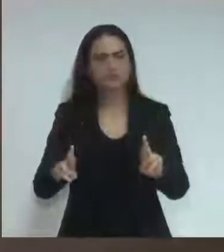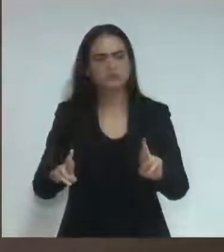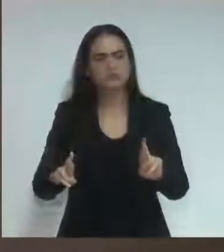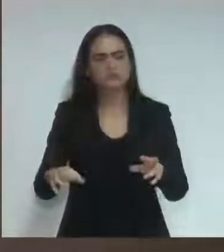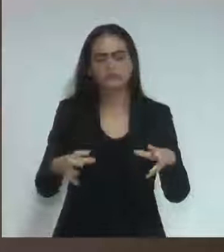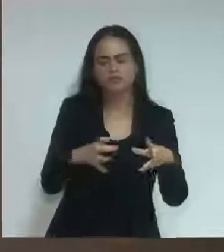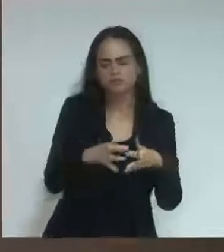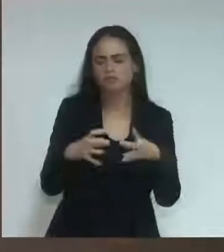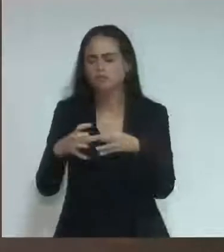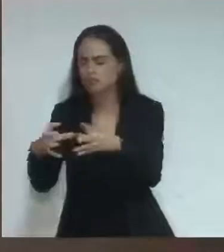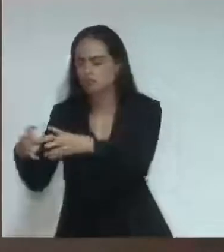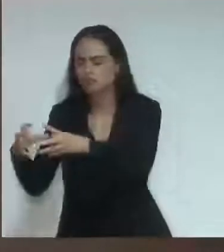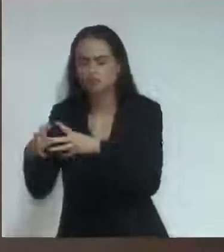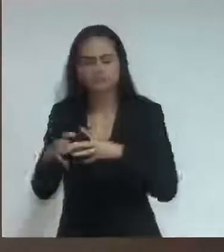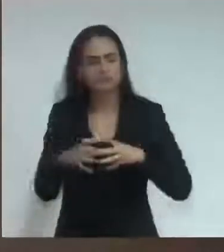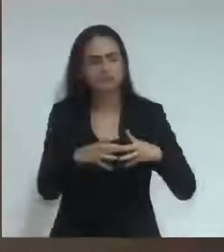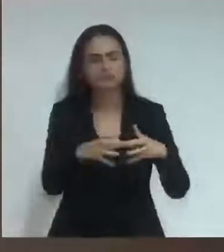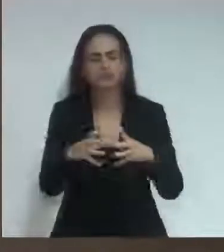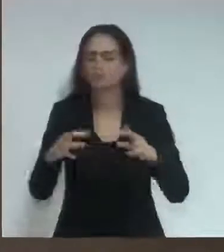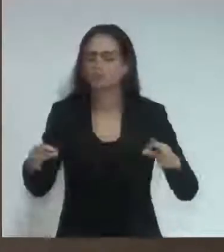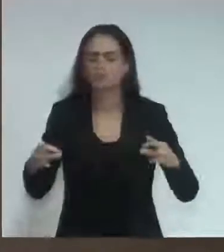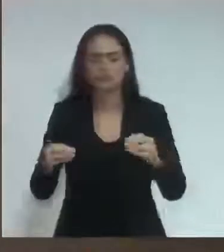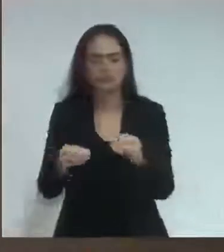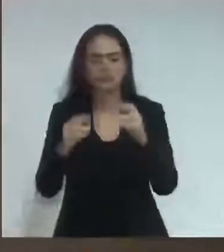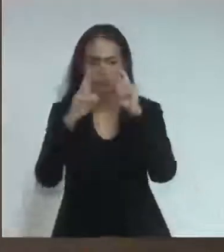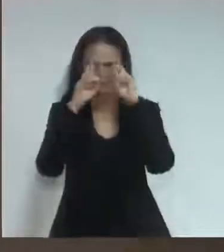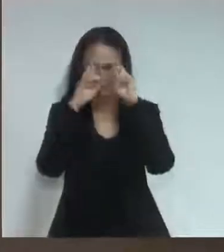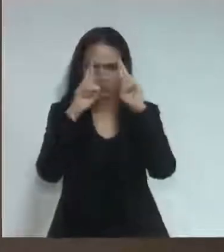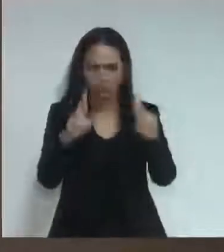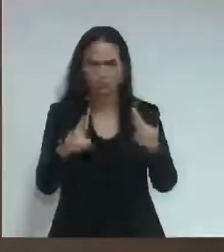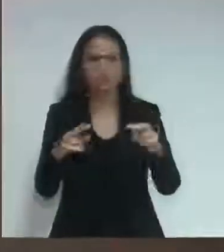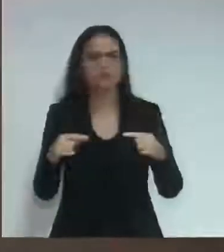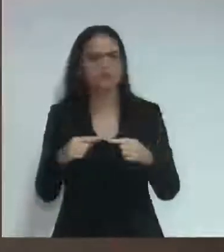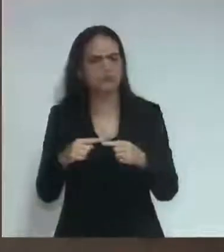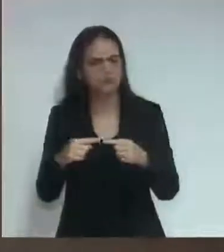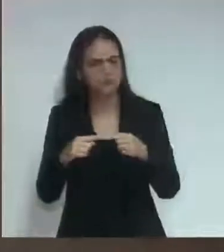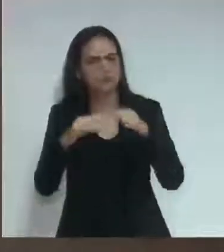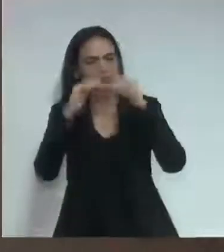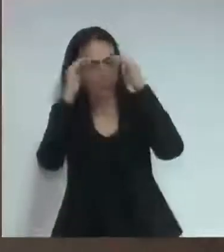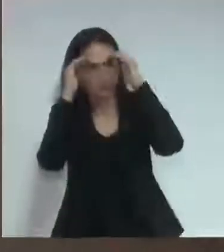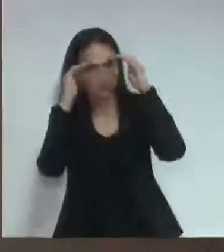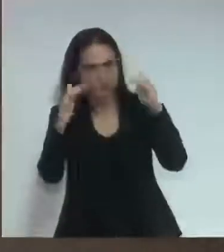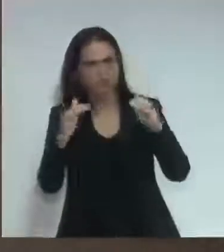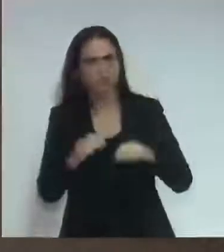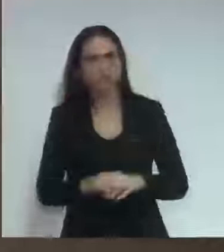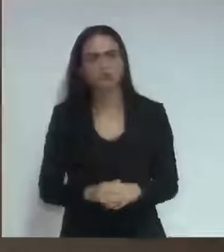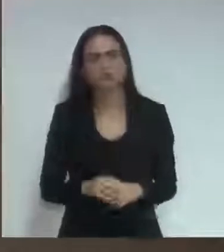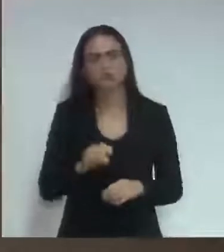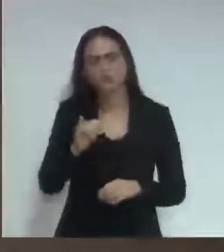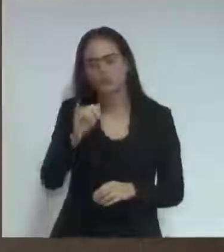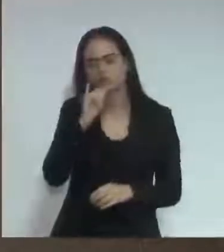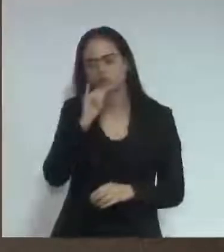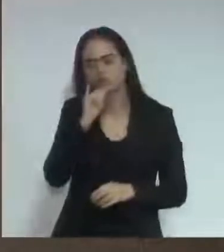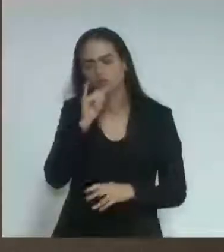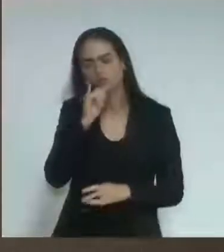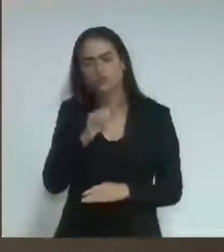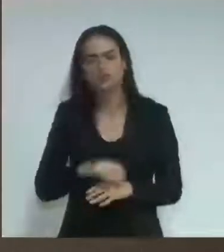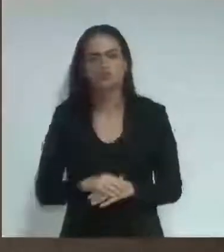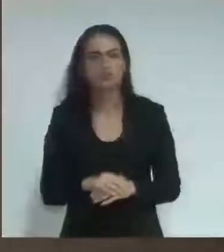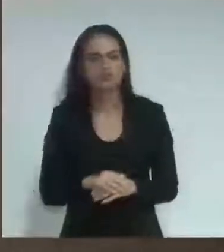minorias, em qualquer situação, respeitando a posição ideológica, a